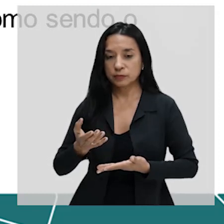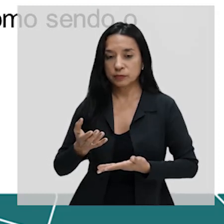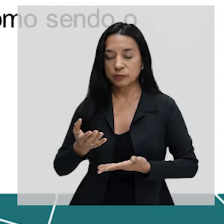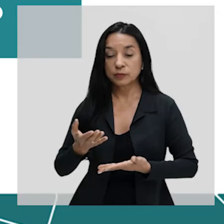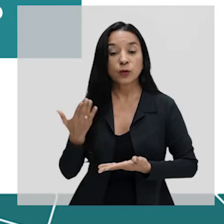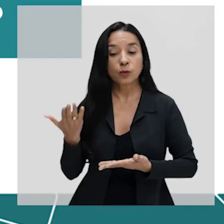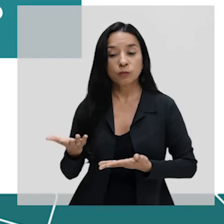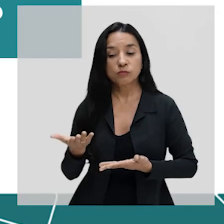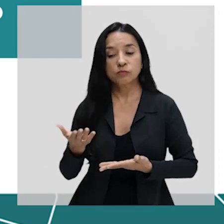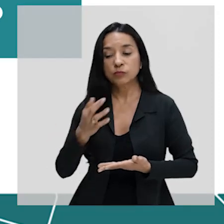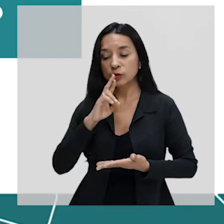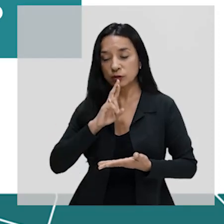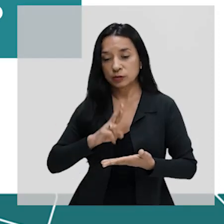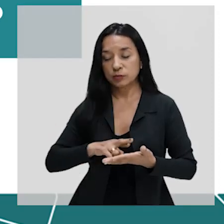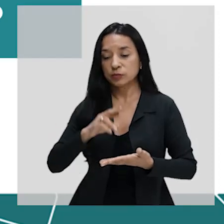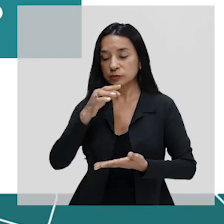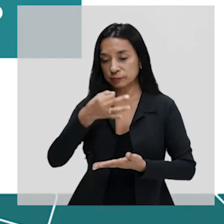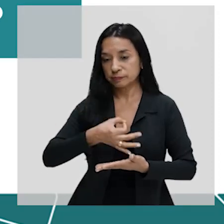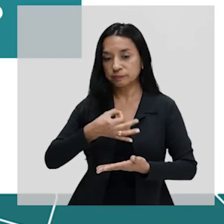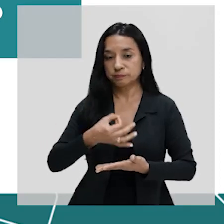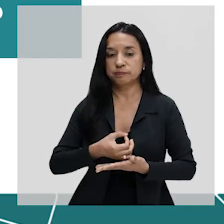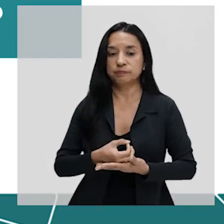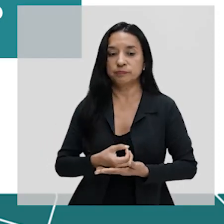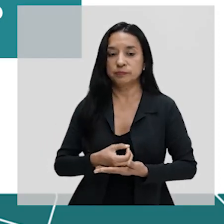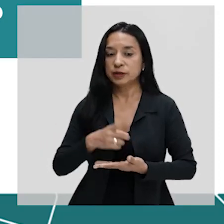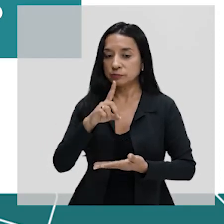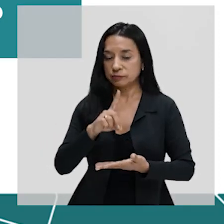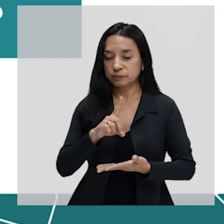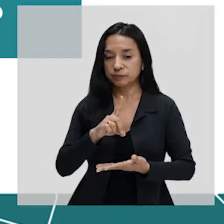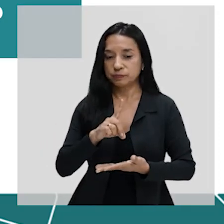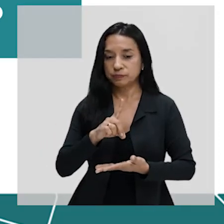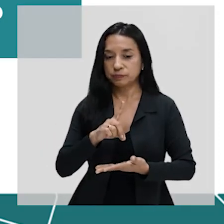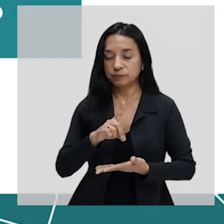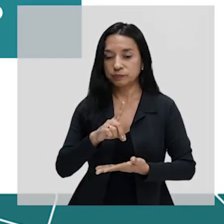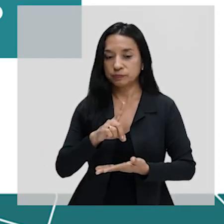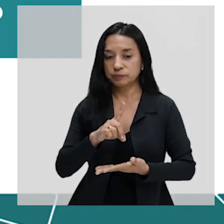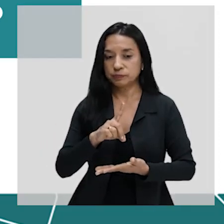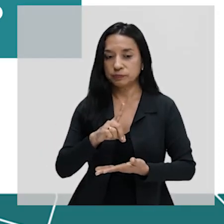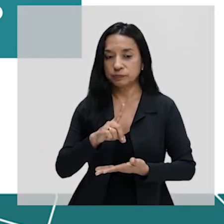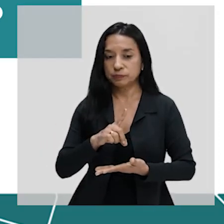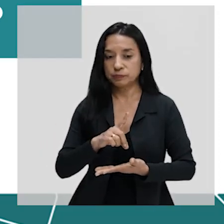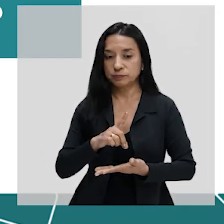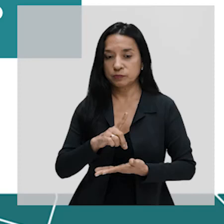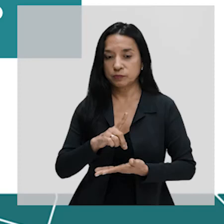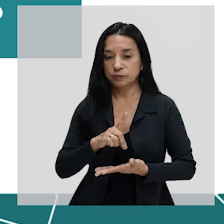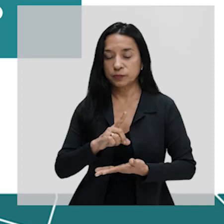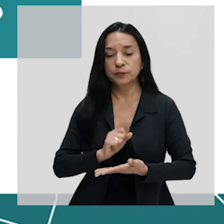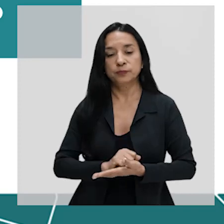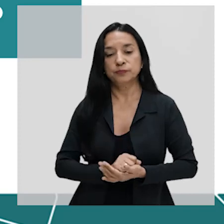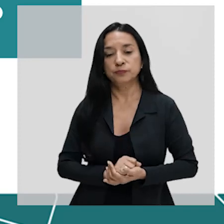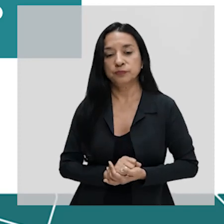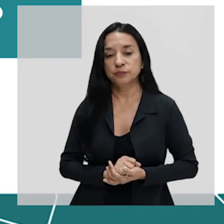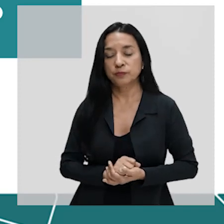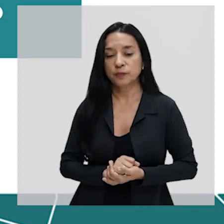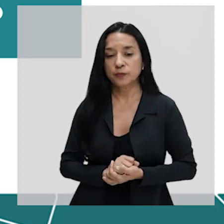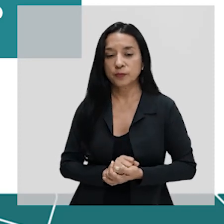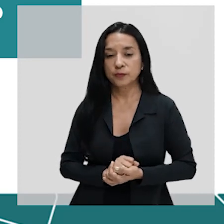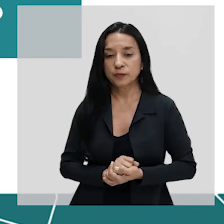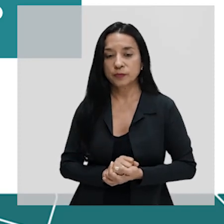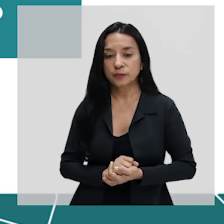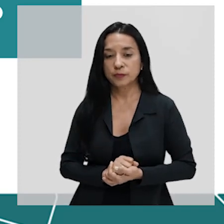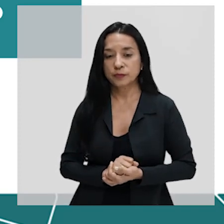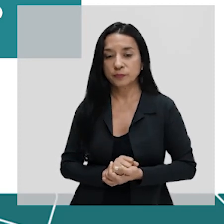Bom, pode haver. Deve haver poetas, letra A, que pensam no desastre aéreo como o